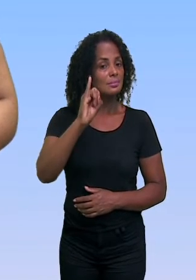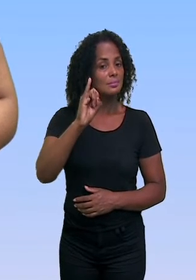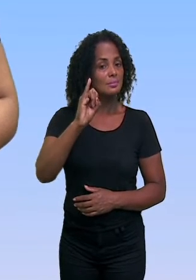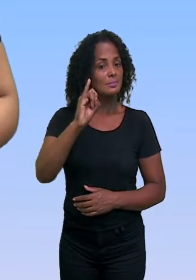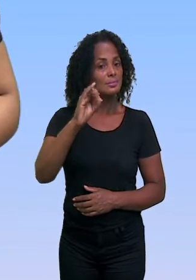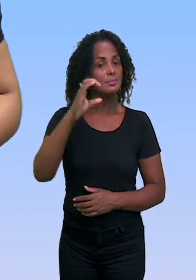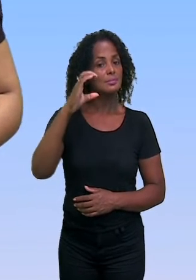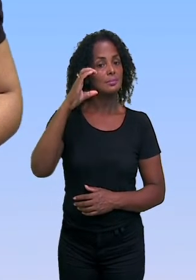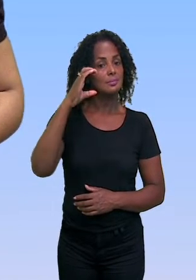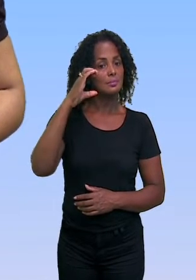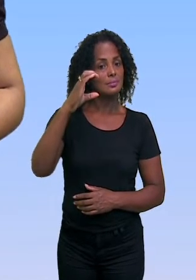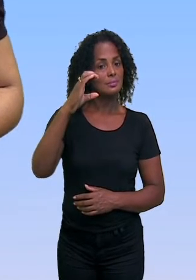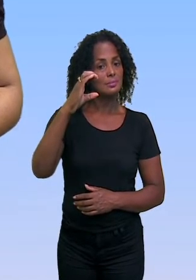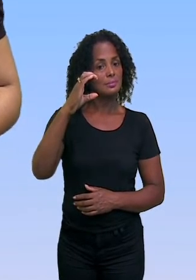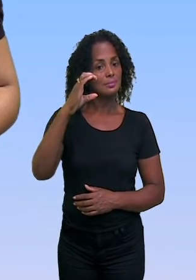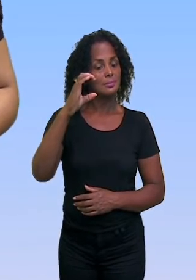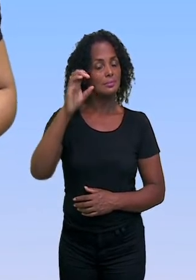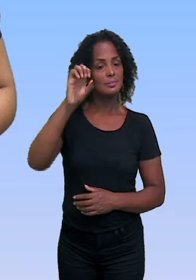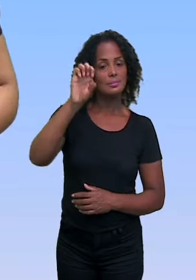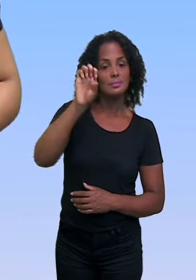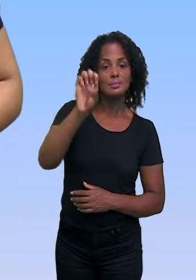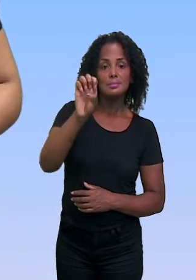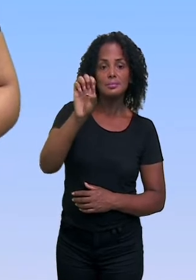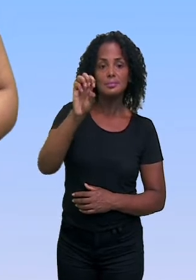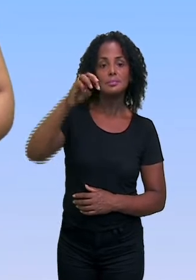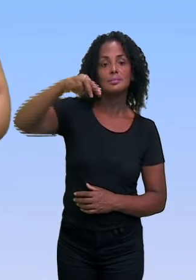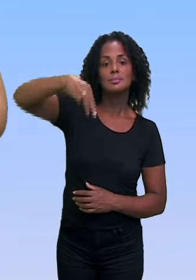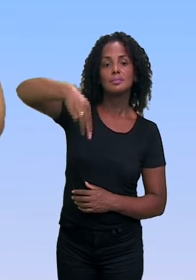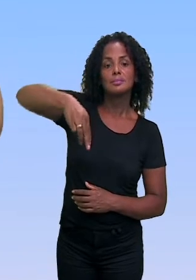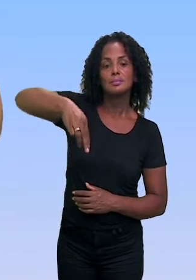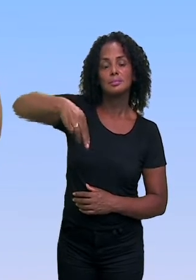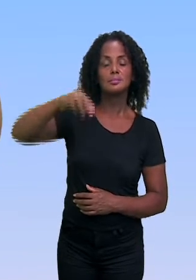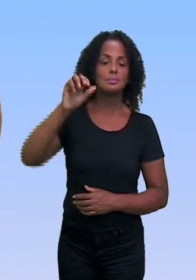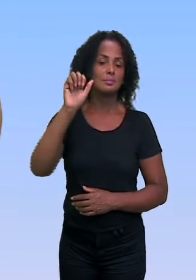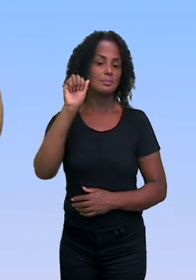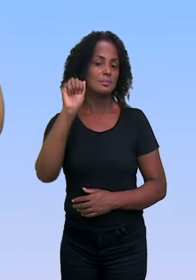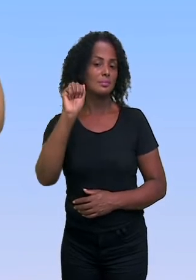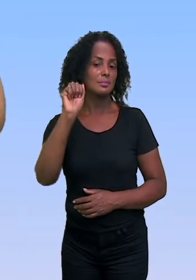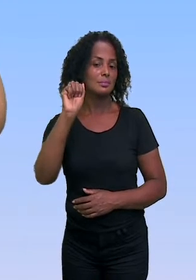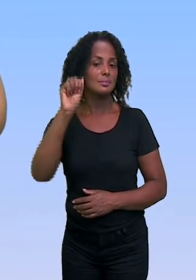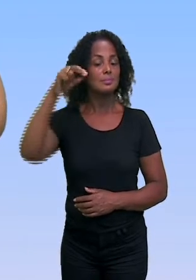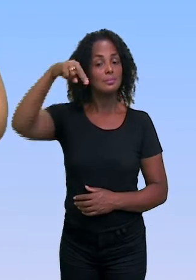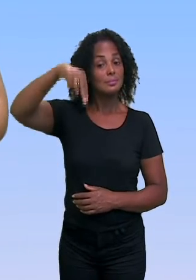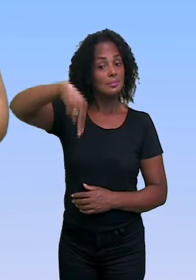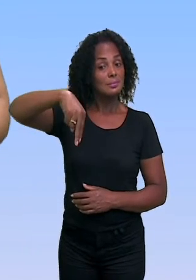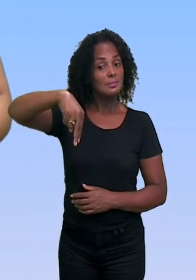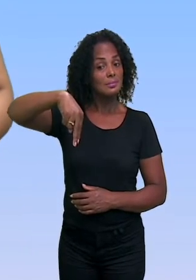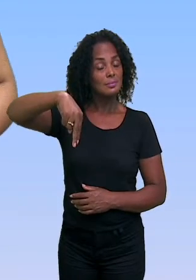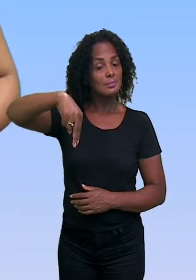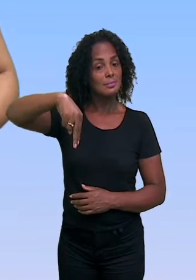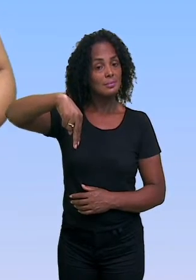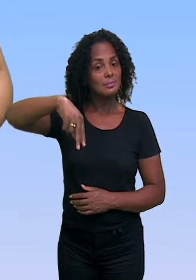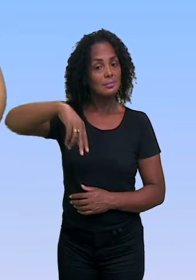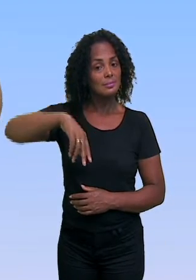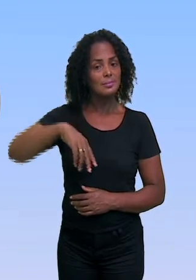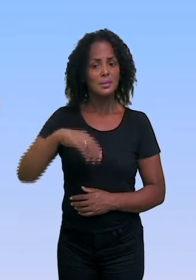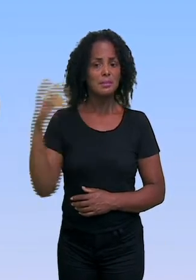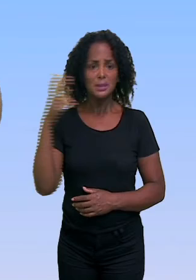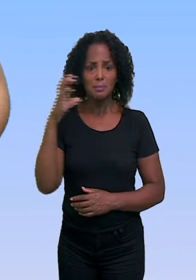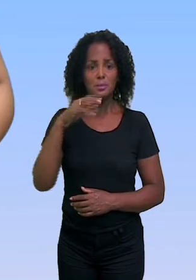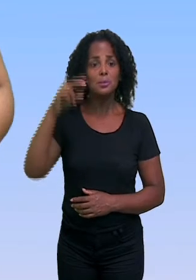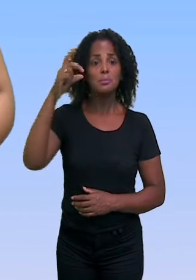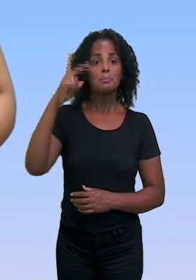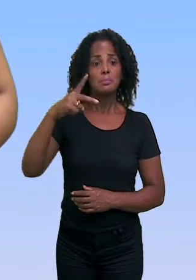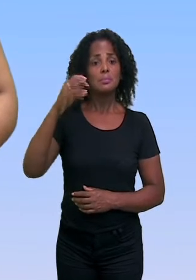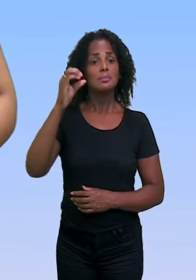l i s i m em mais